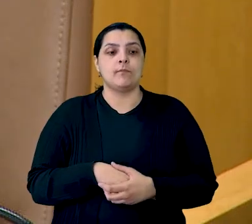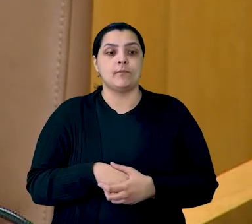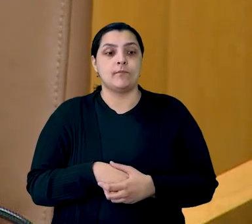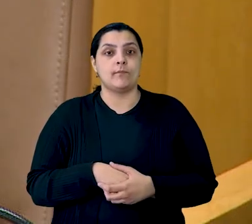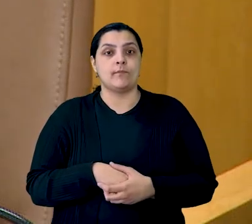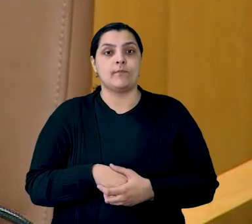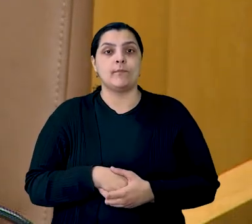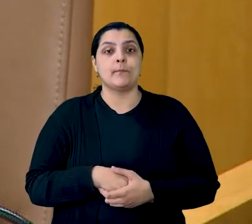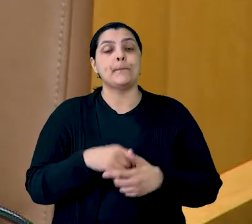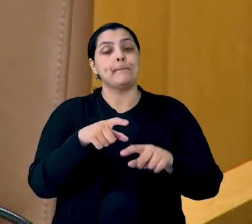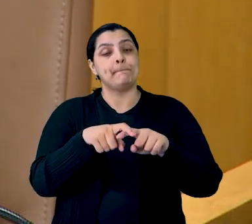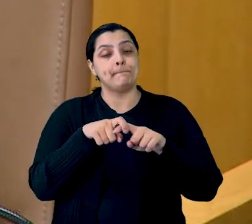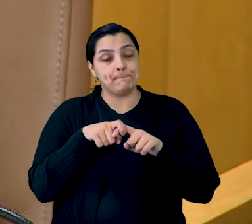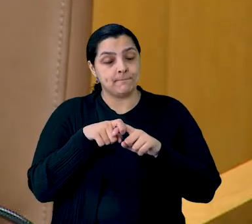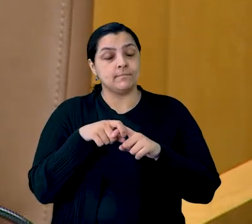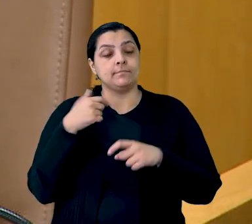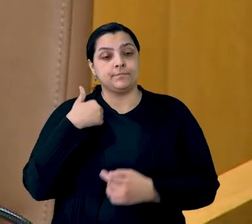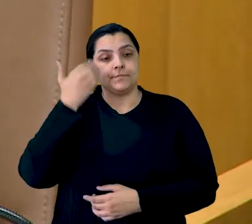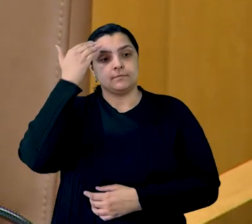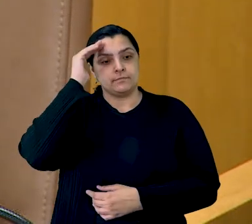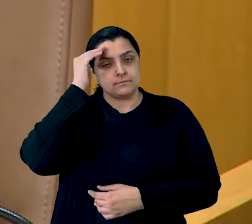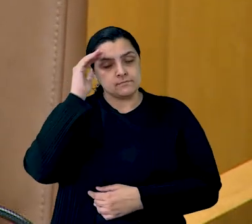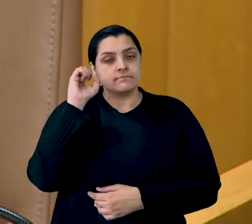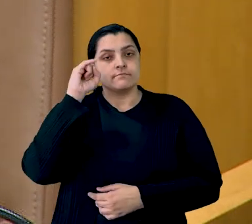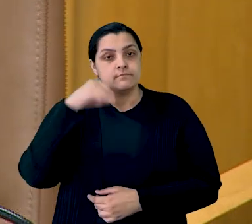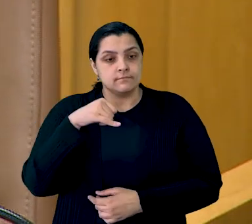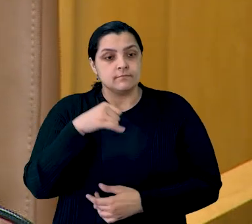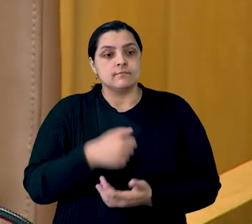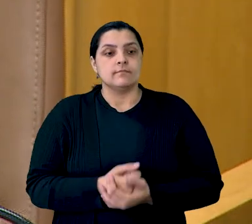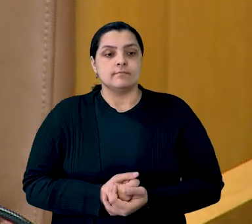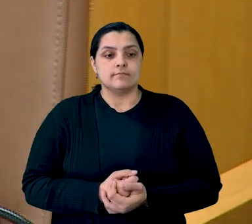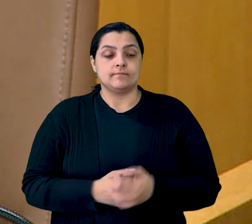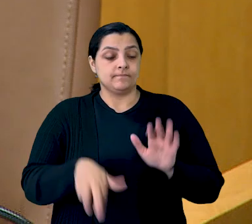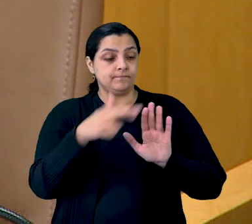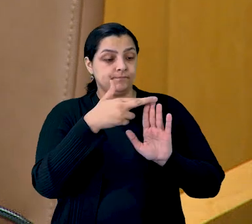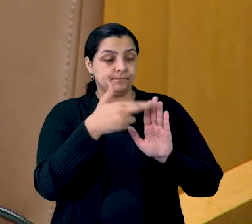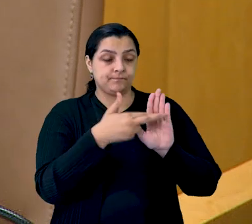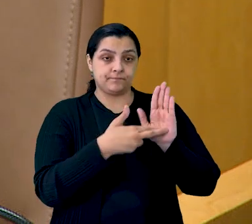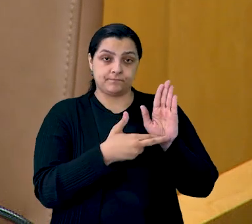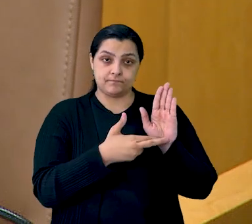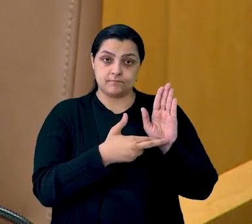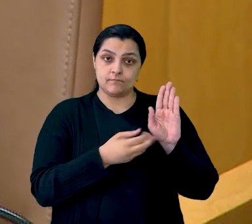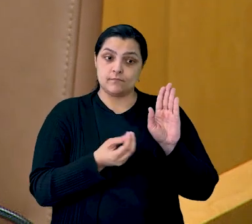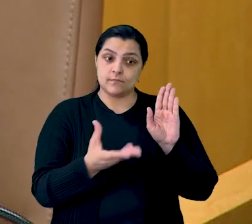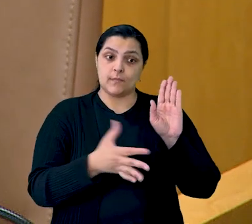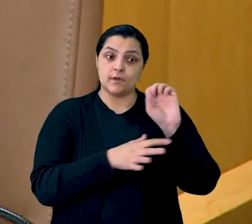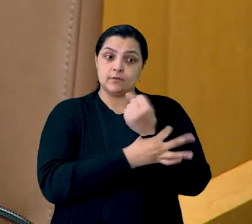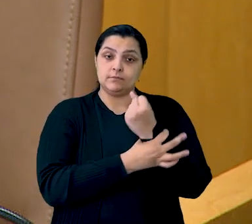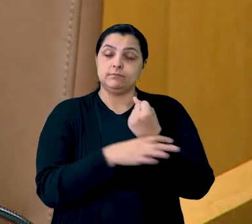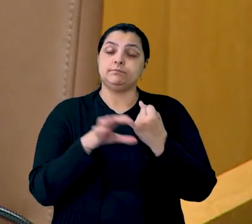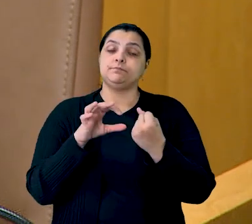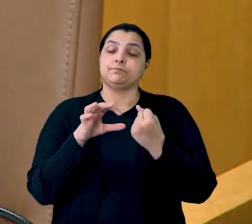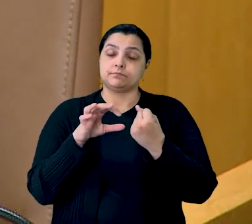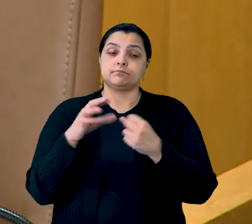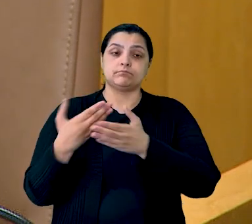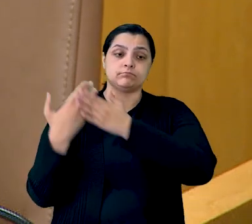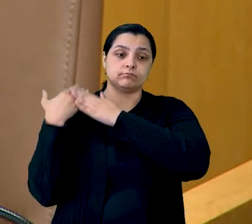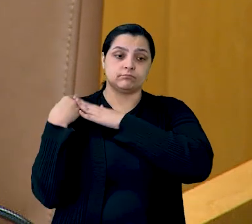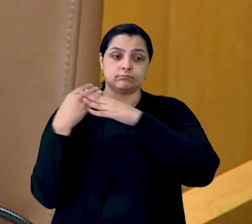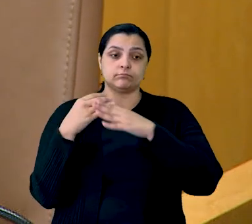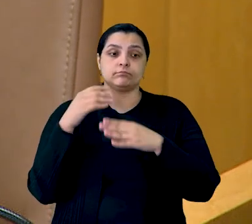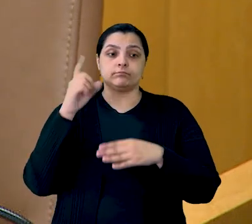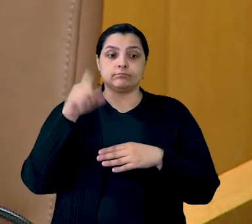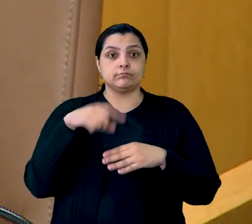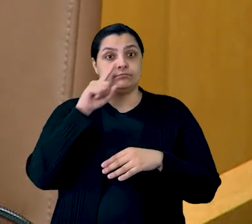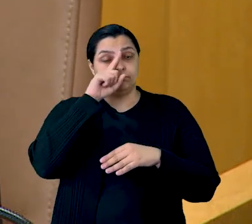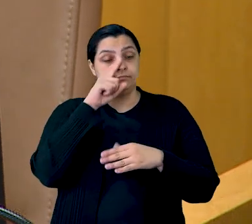no tornozelo direito. Por isso, presidente, que entendo que incide é o caso as regras que asseguram a responsabilidade objetiva para